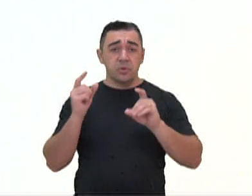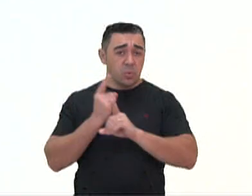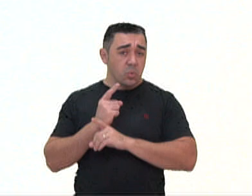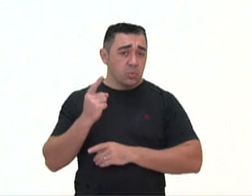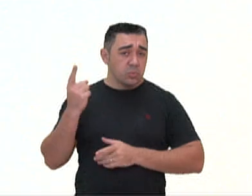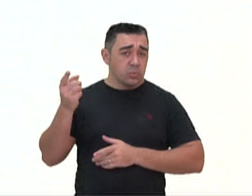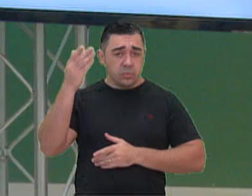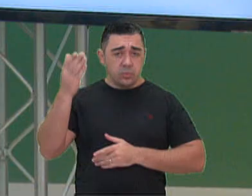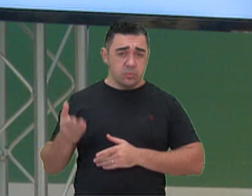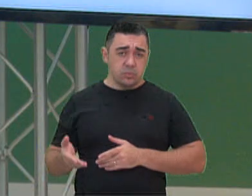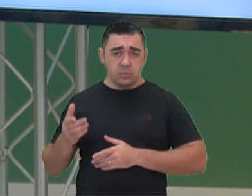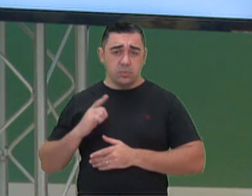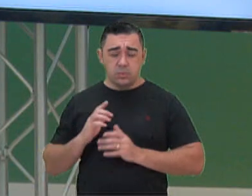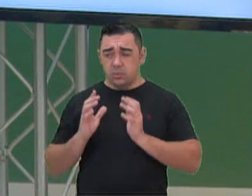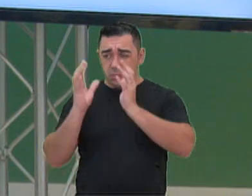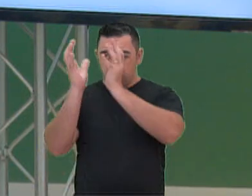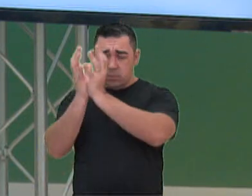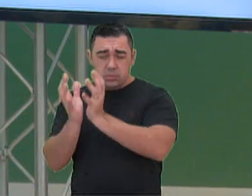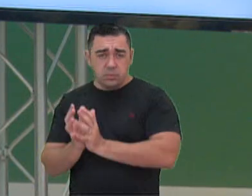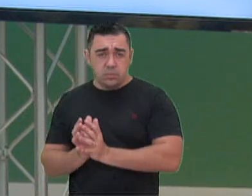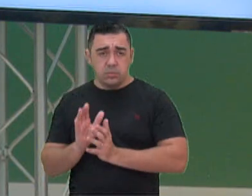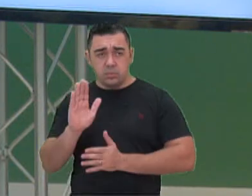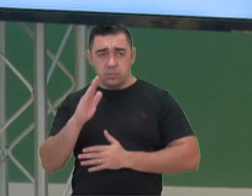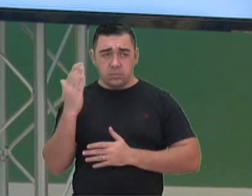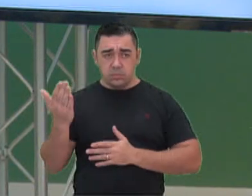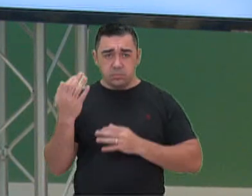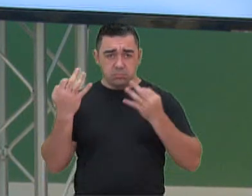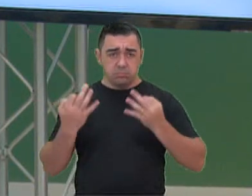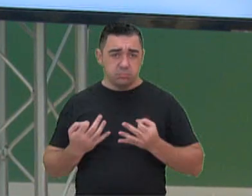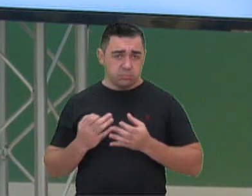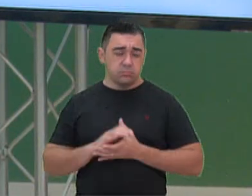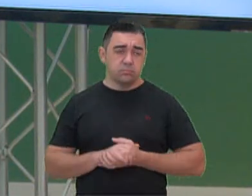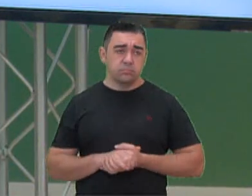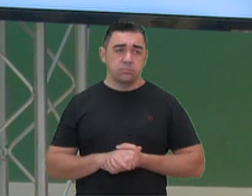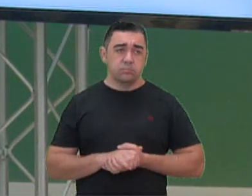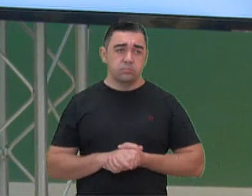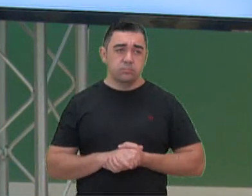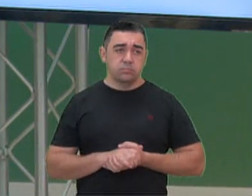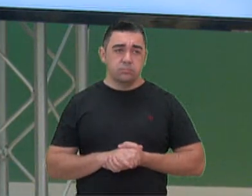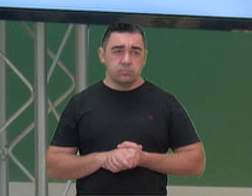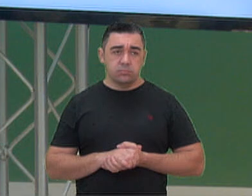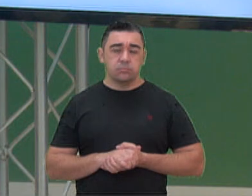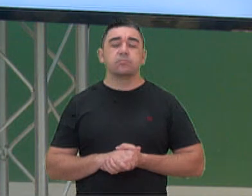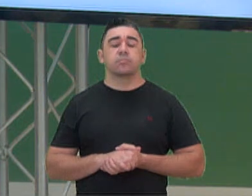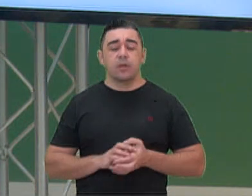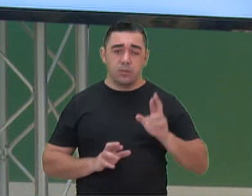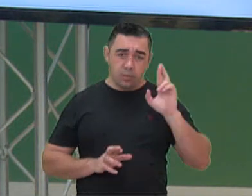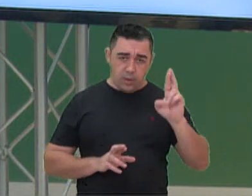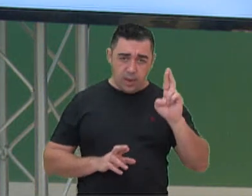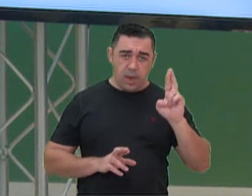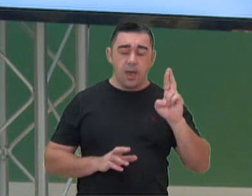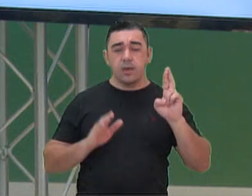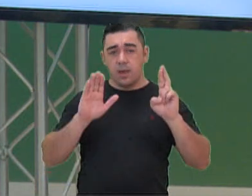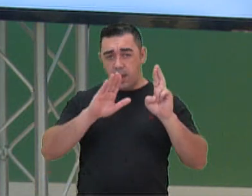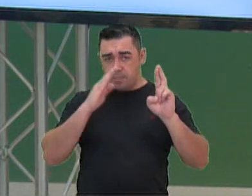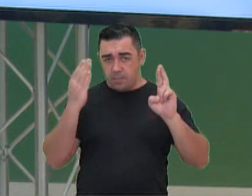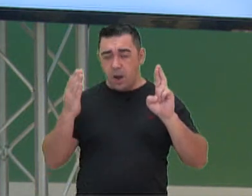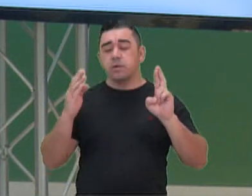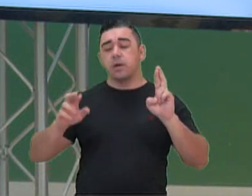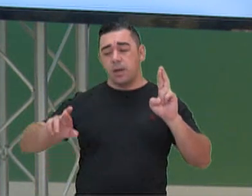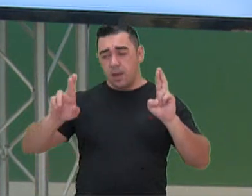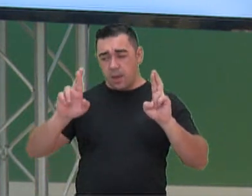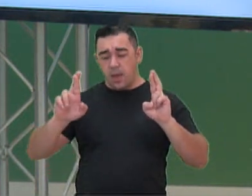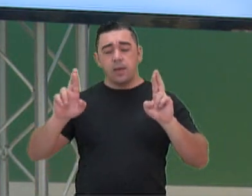real correspondente no contradomínio, ou seja, no contradomínio dos reais, a minha imagem também vai ser qualquer valor